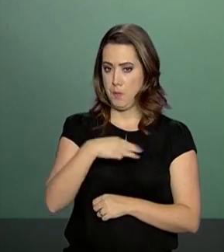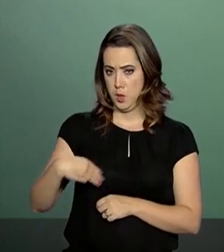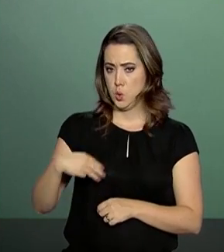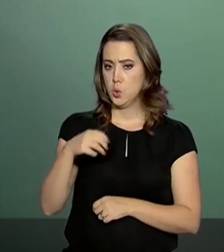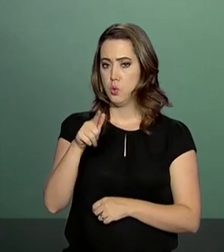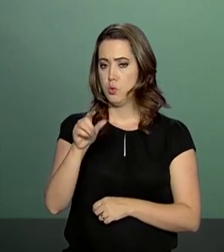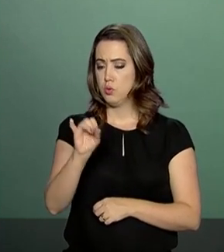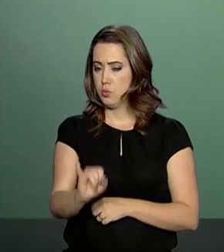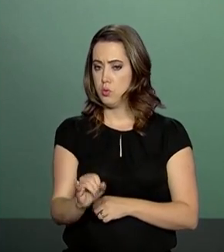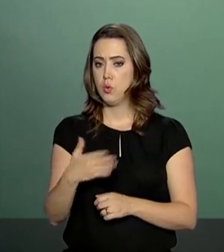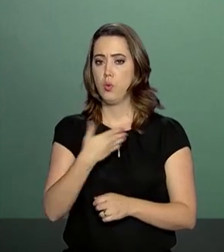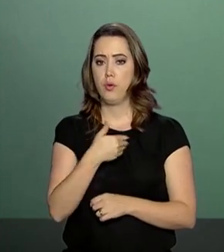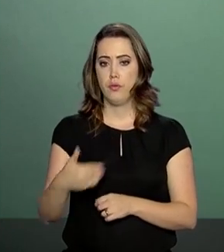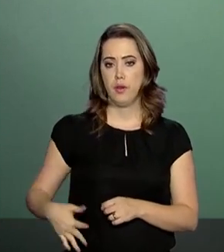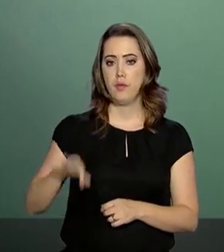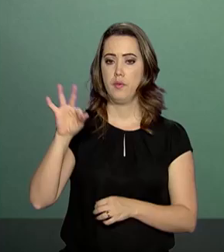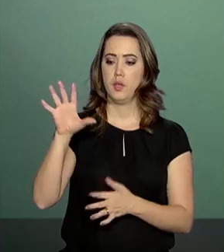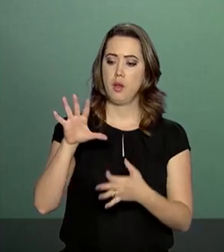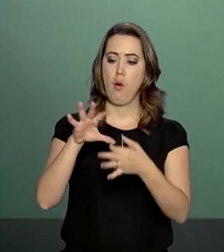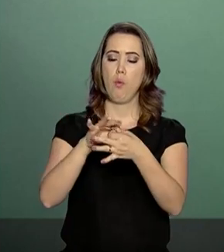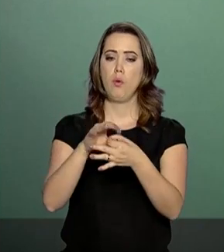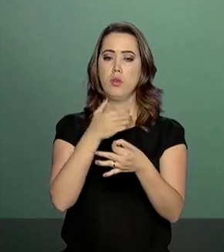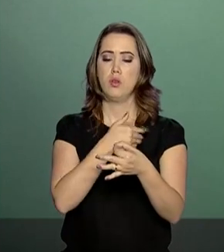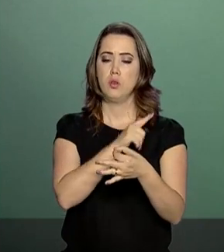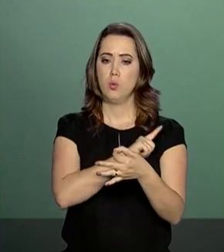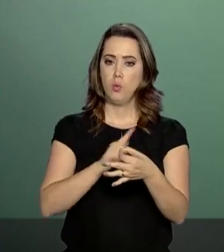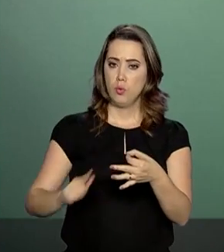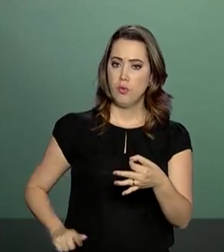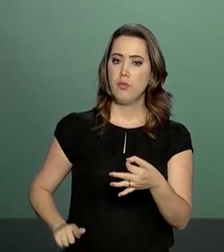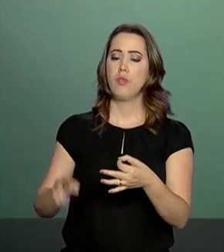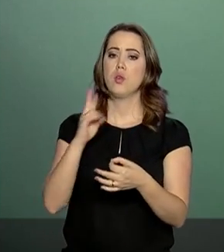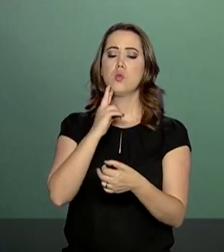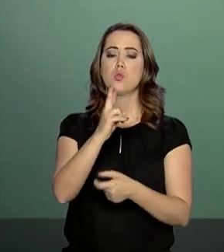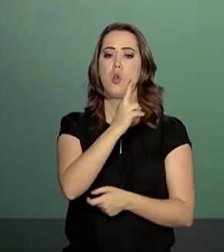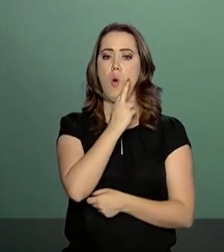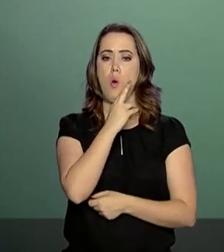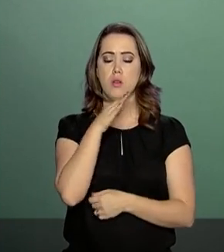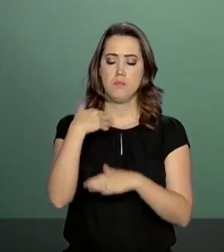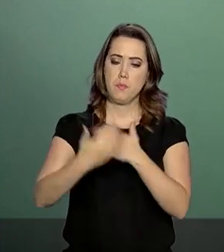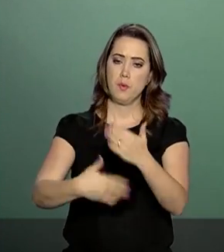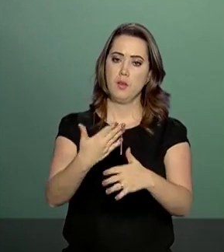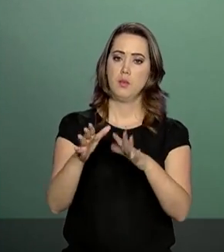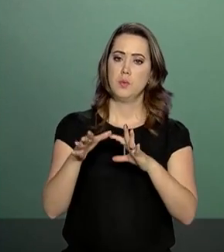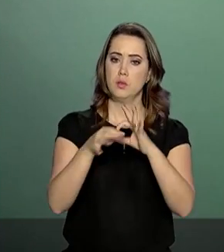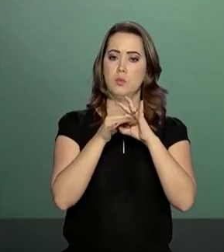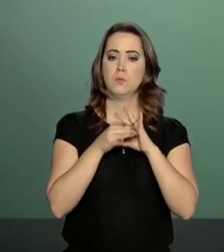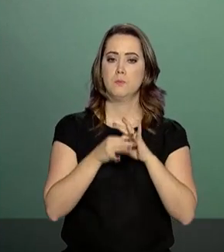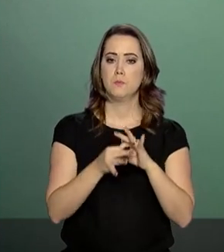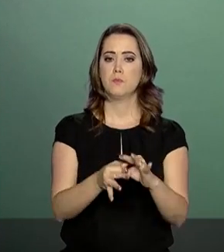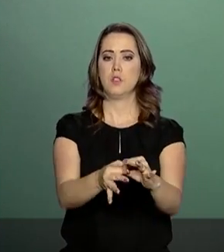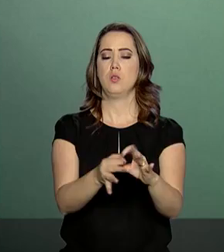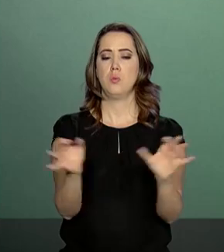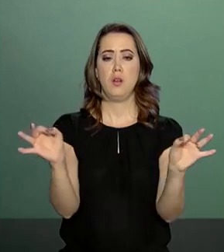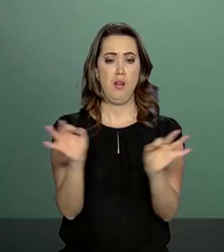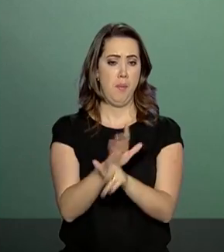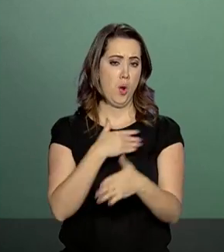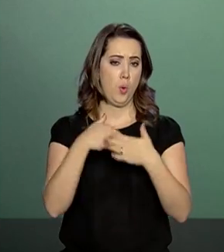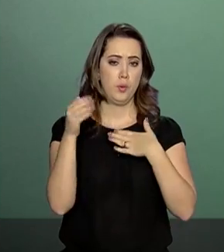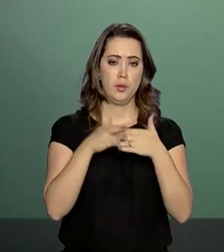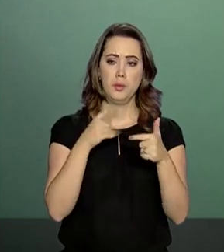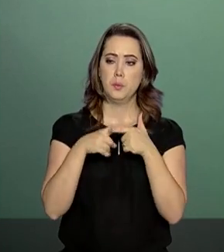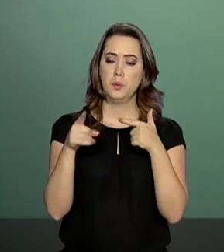o governo federal e Governo do Estado de Roraima irmanados e caminhados de forma alinhados para dirimir quaisquer